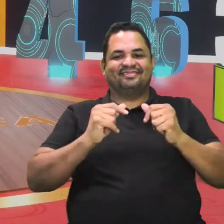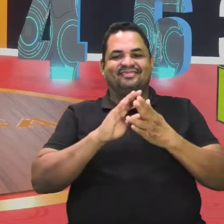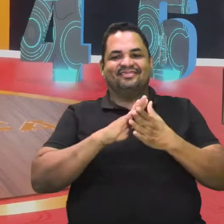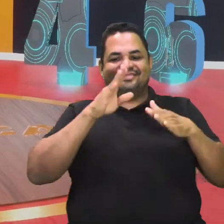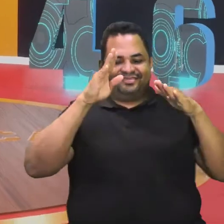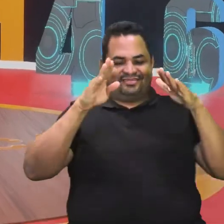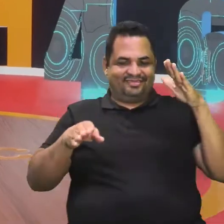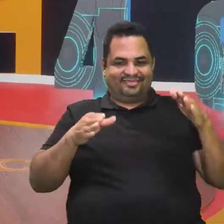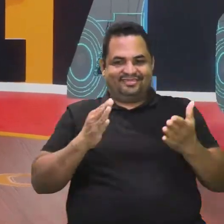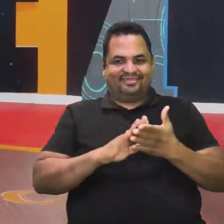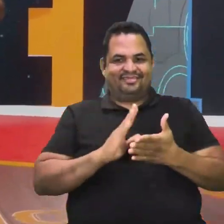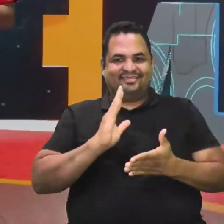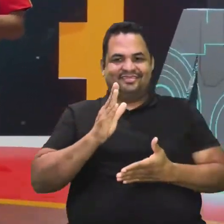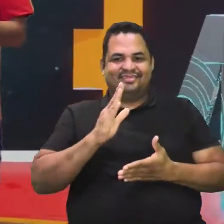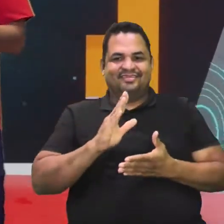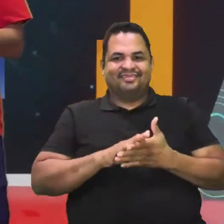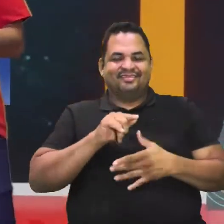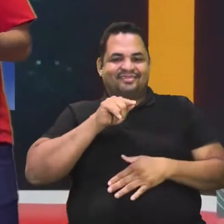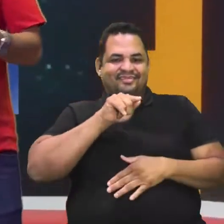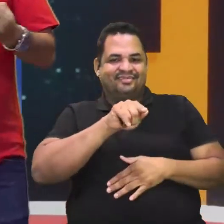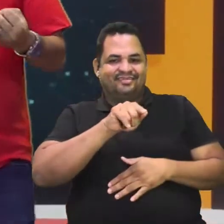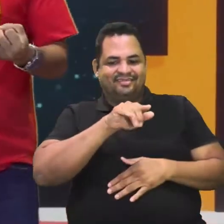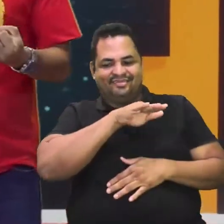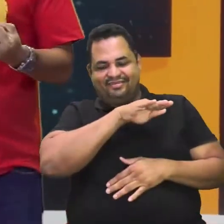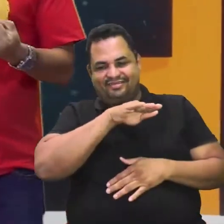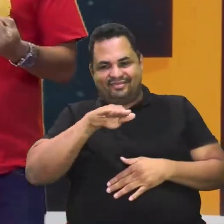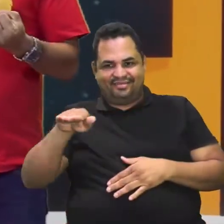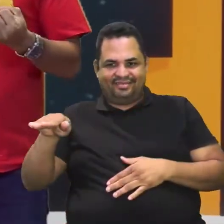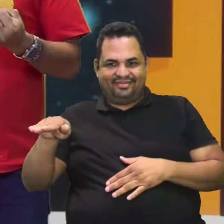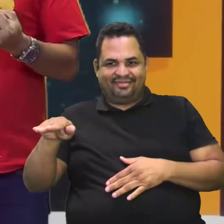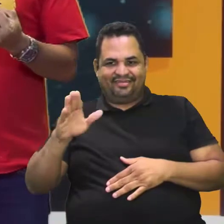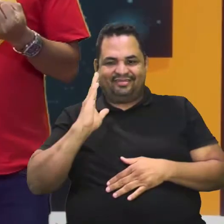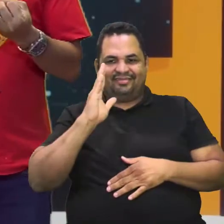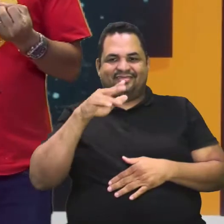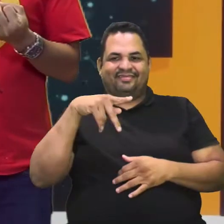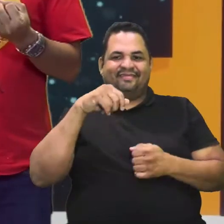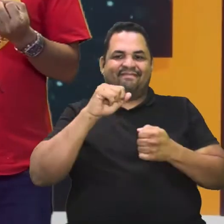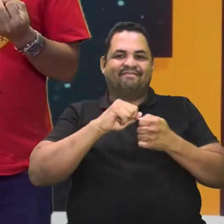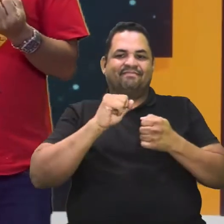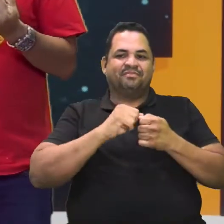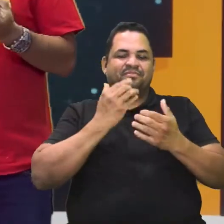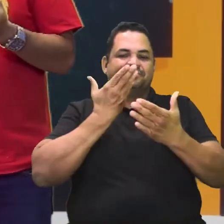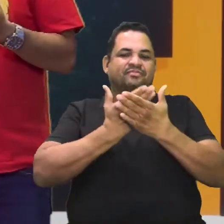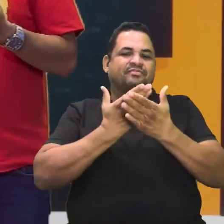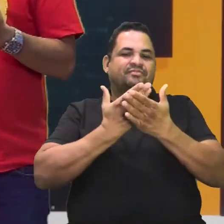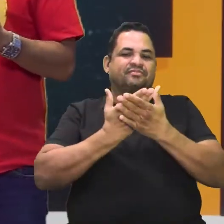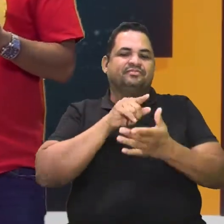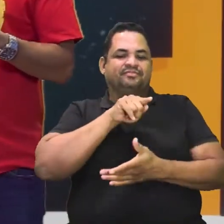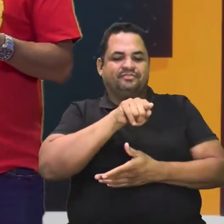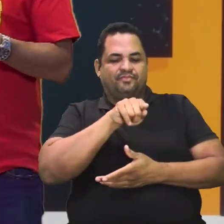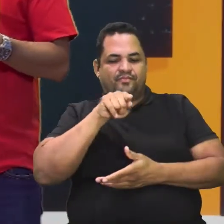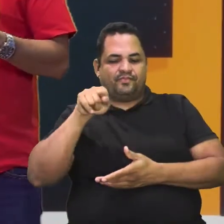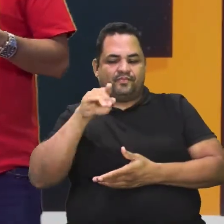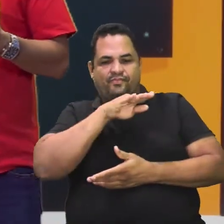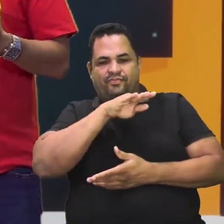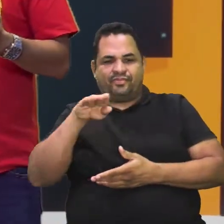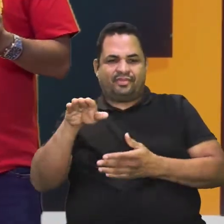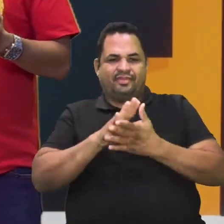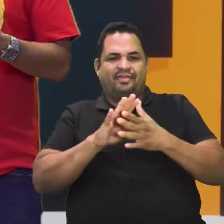os lados. Já passamos pelo ponto, passamos pela reta, já fizemos estudos com ponto e a